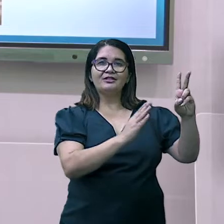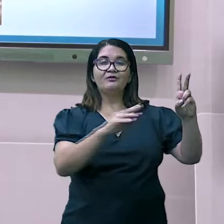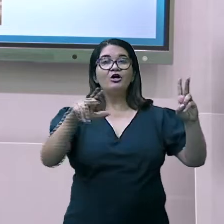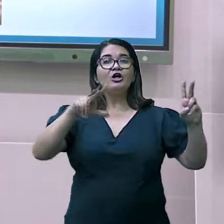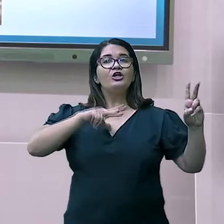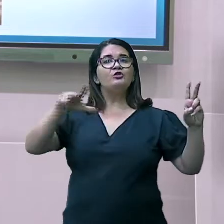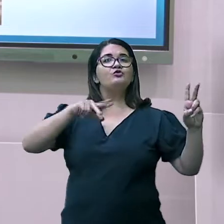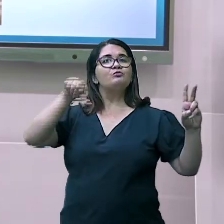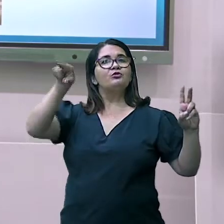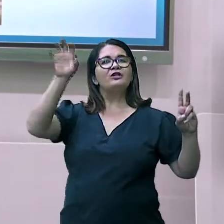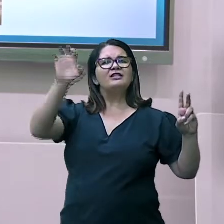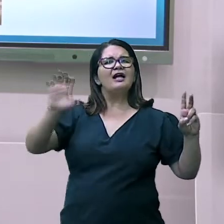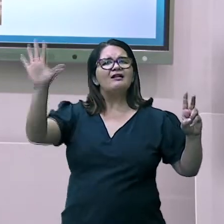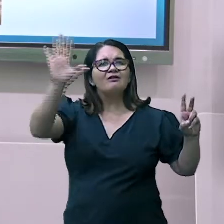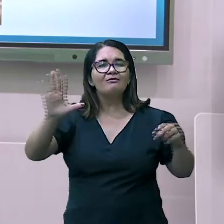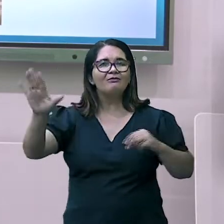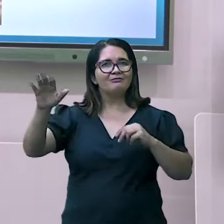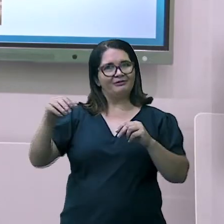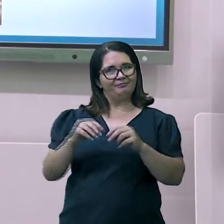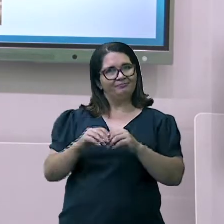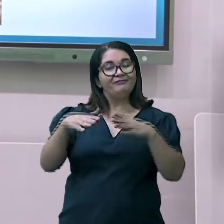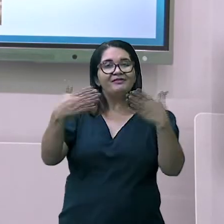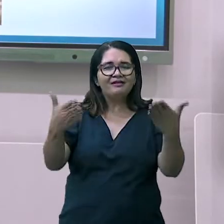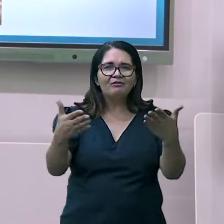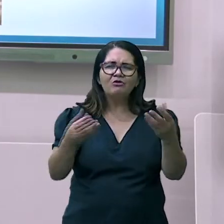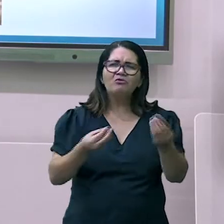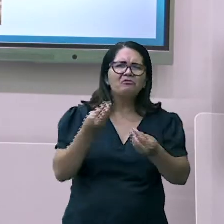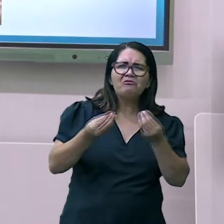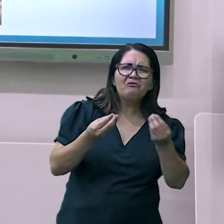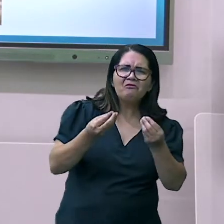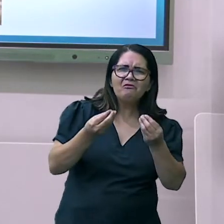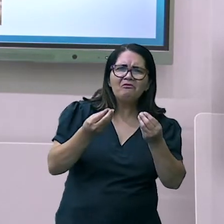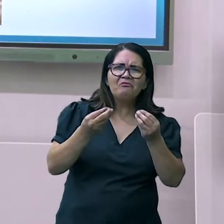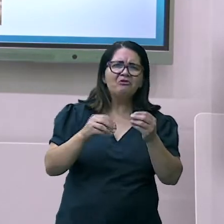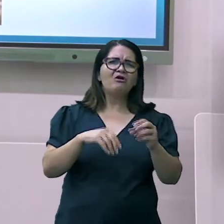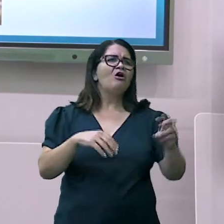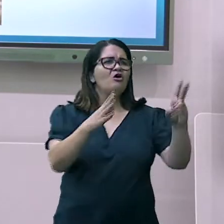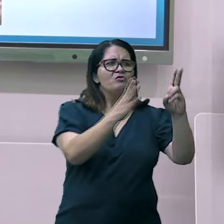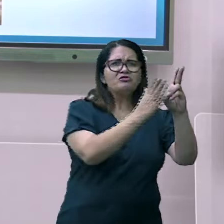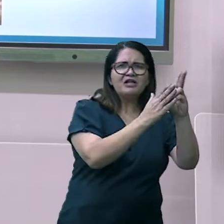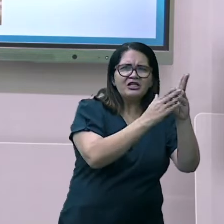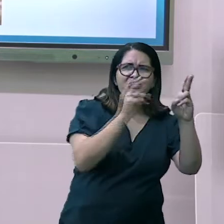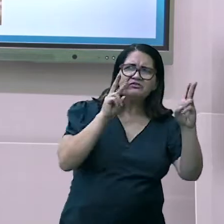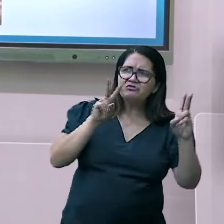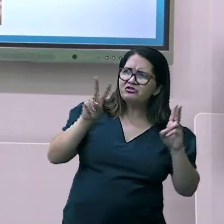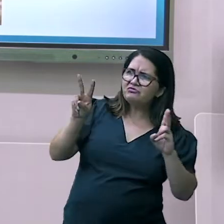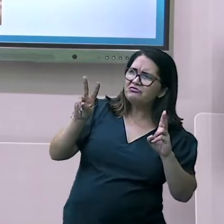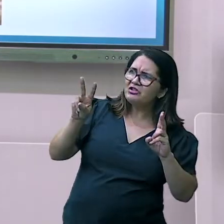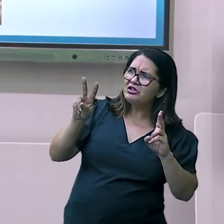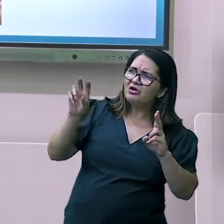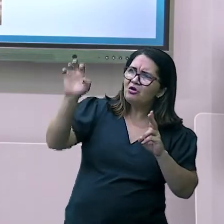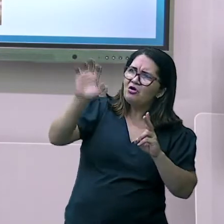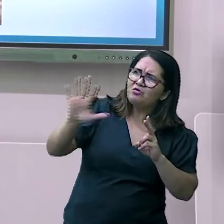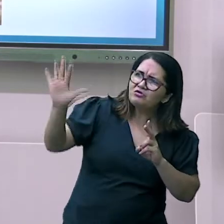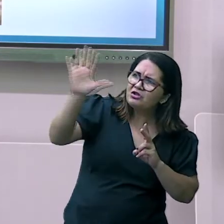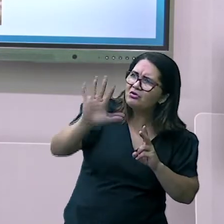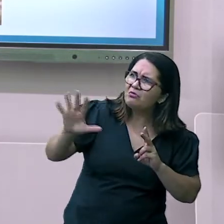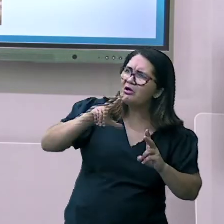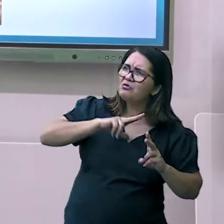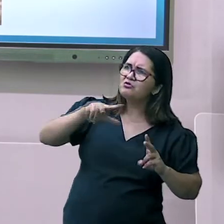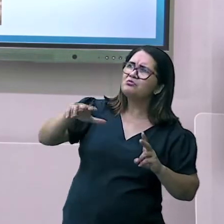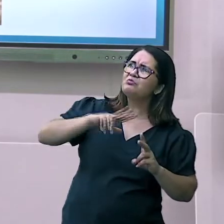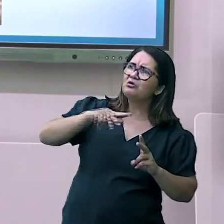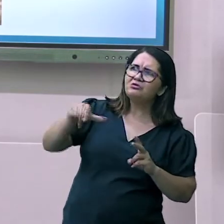esse encontro? Será que os nativos receberam bem os europeus? E será que essa chegada